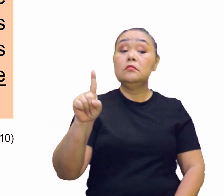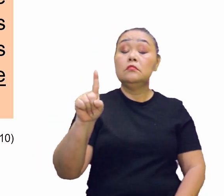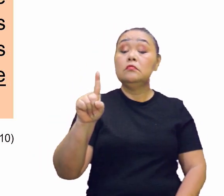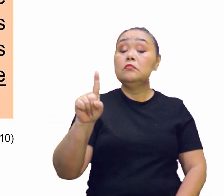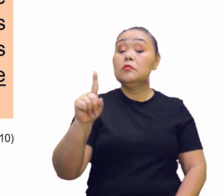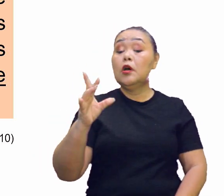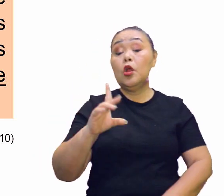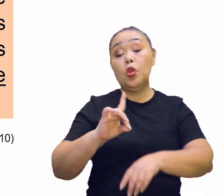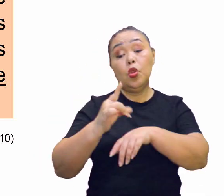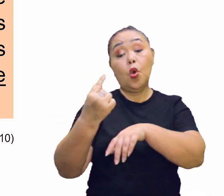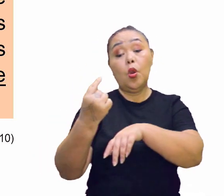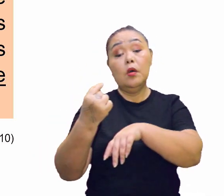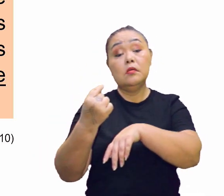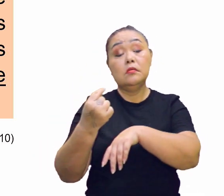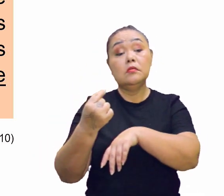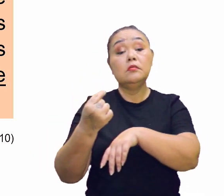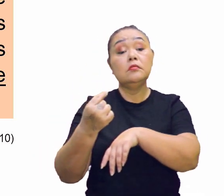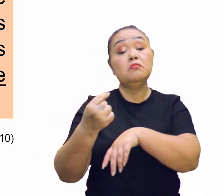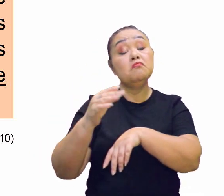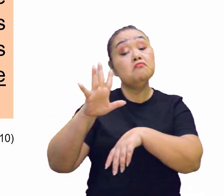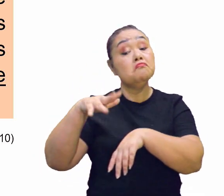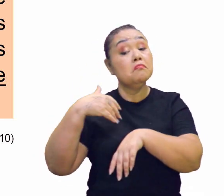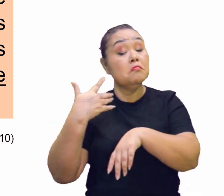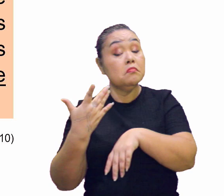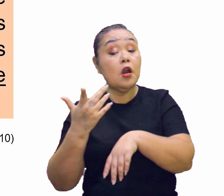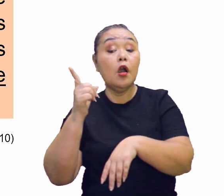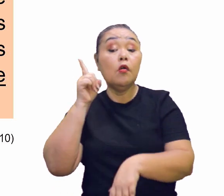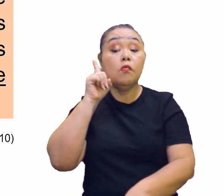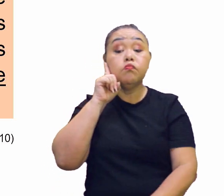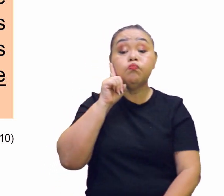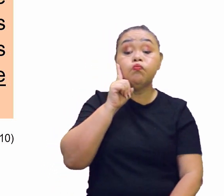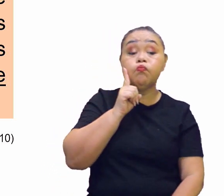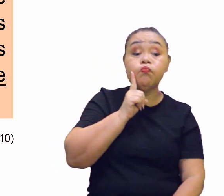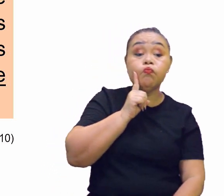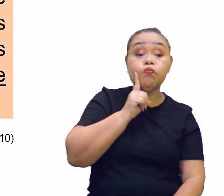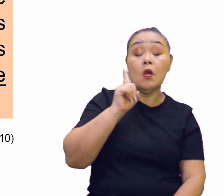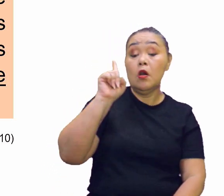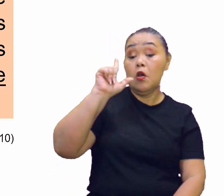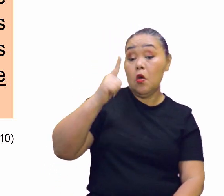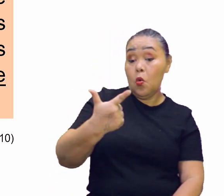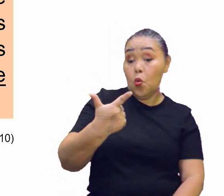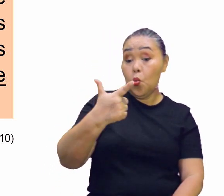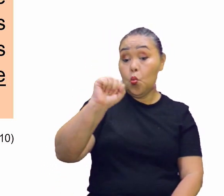de dólares, ok? Enquanto que os Estados Unidos é